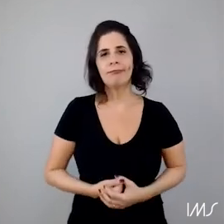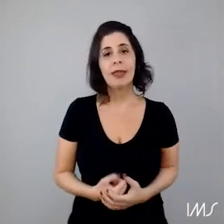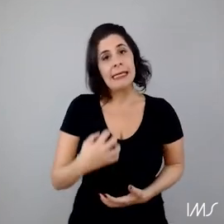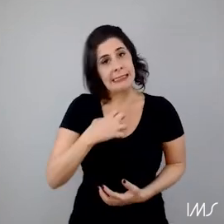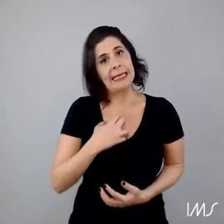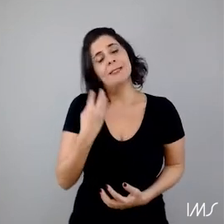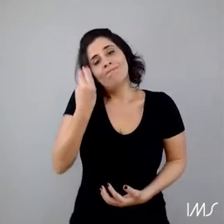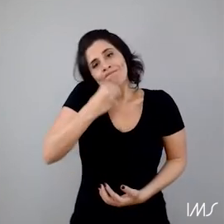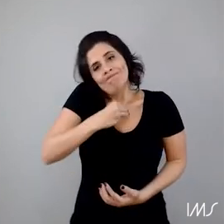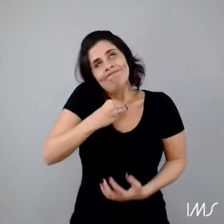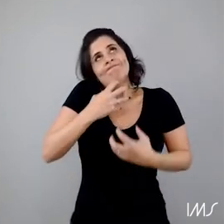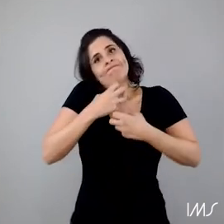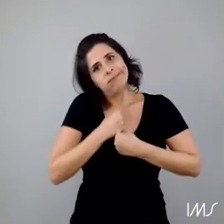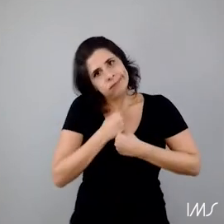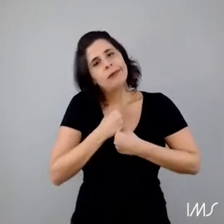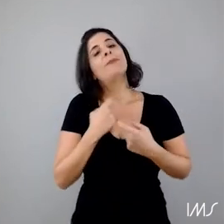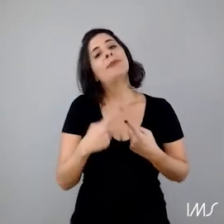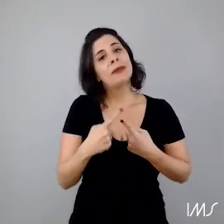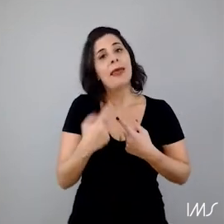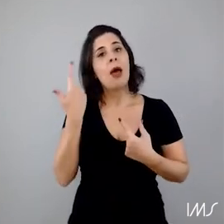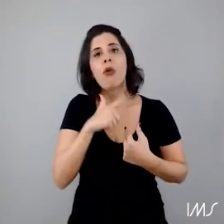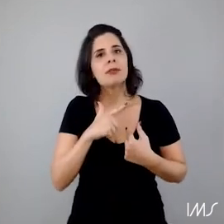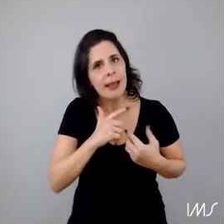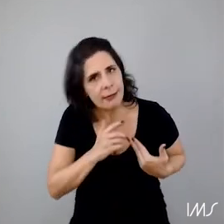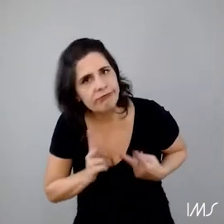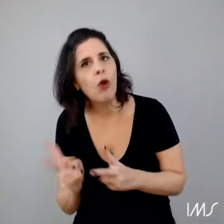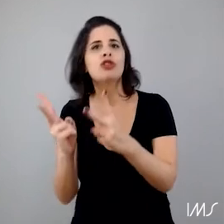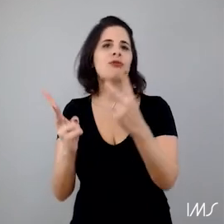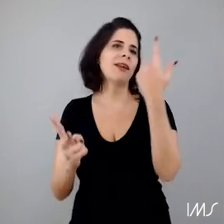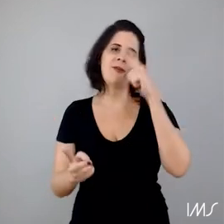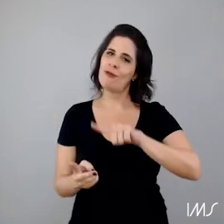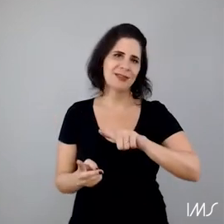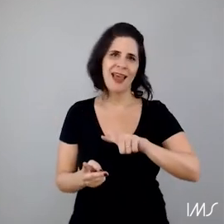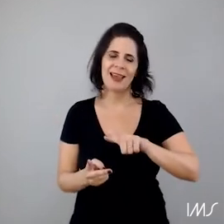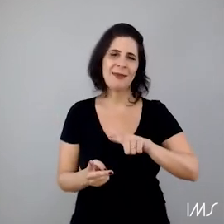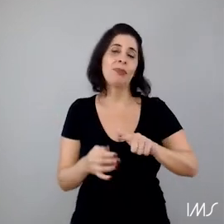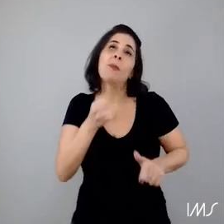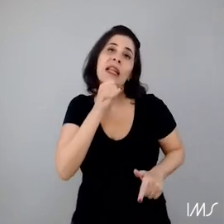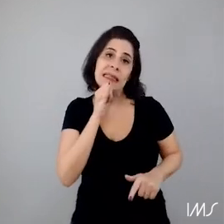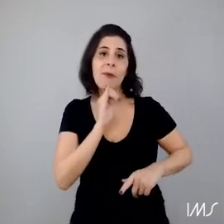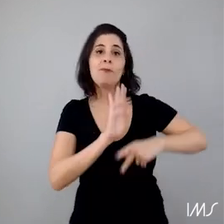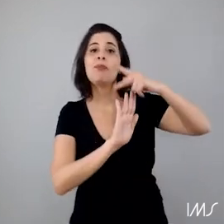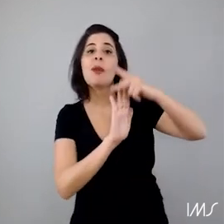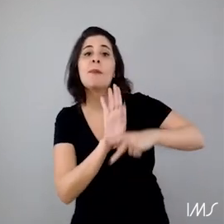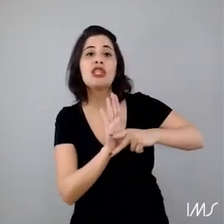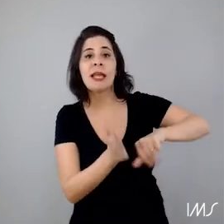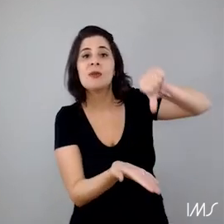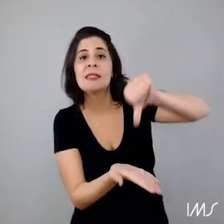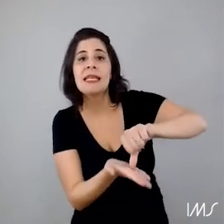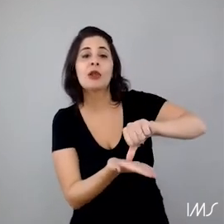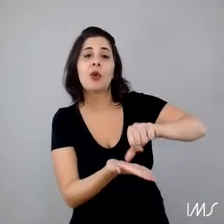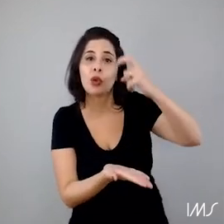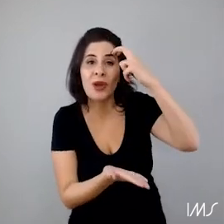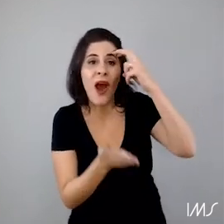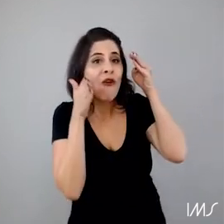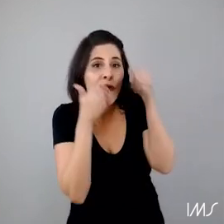Sua frustração também é grande pela impossibilidade de levar adiante seu projeto de criar um centro cultural totalmente voltado à